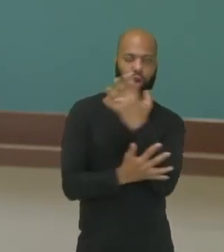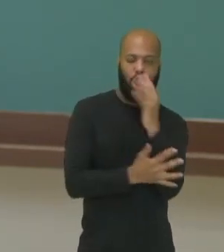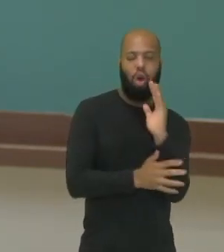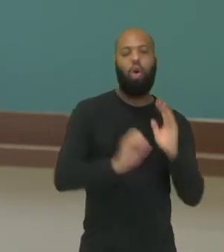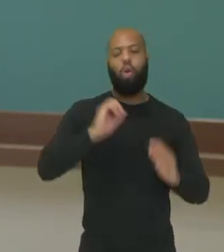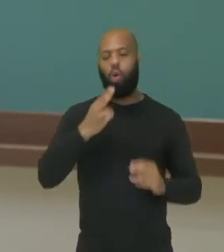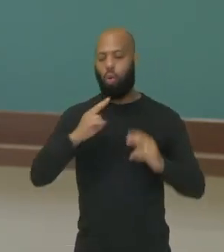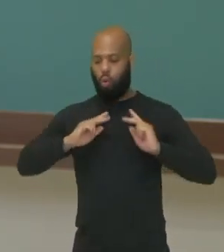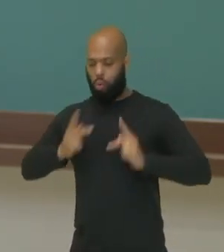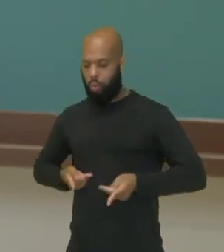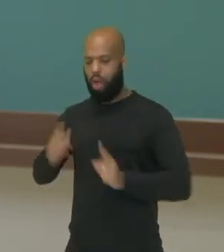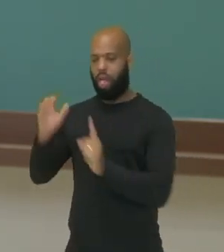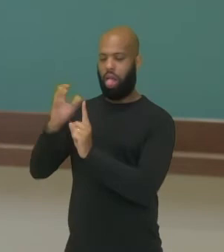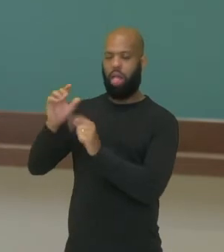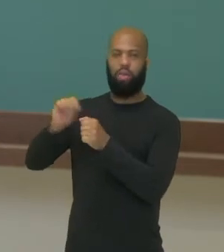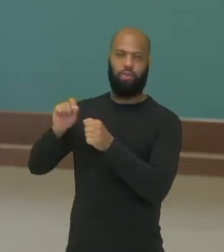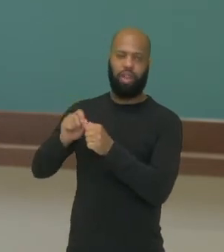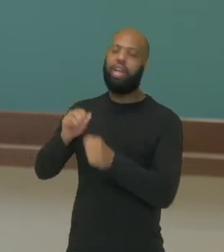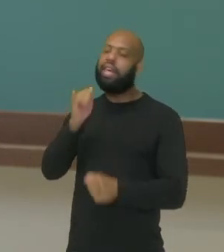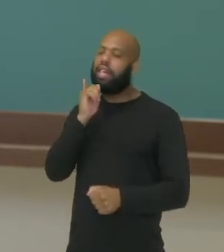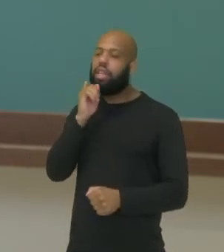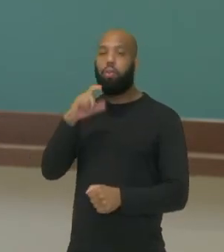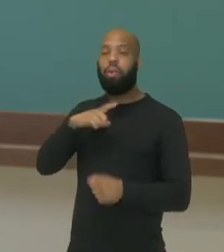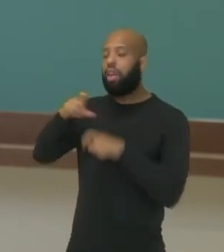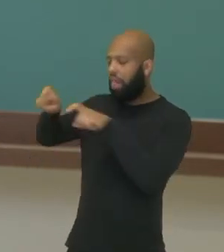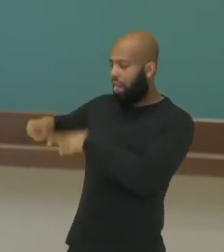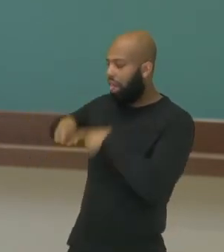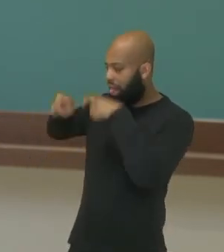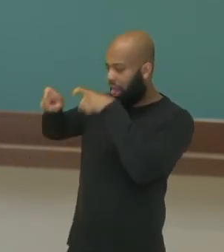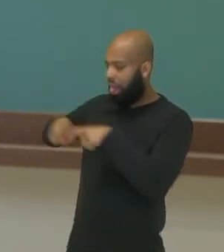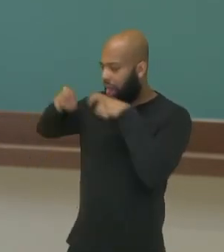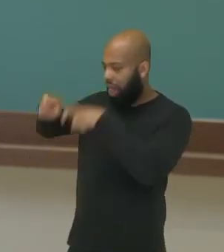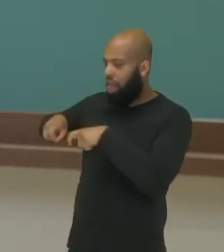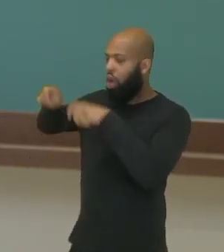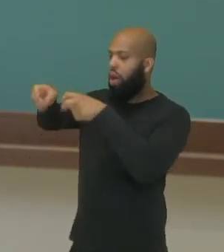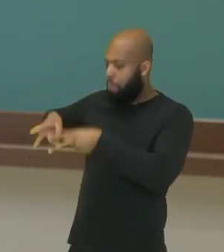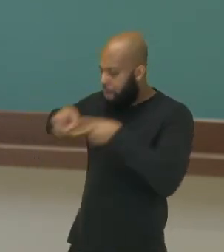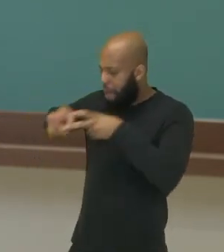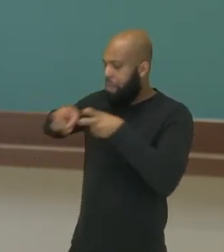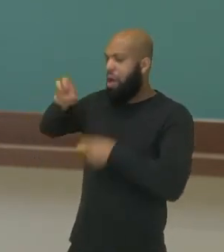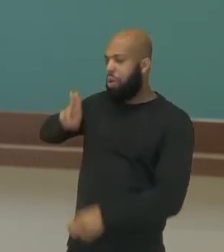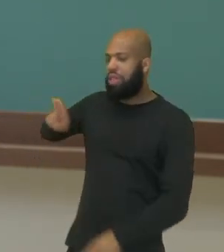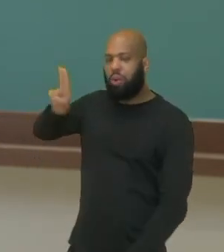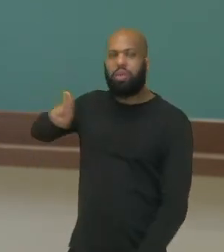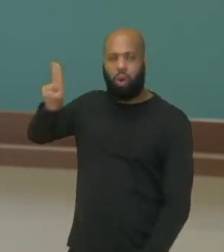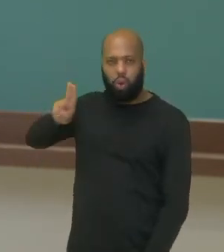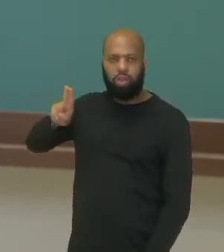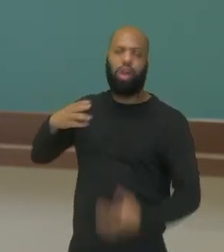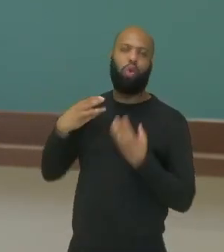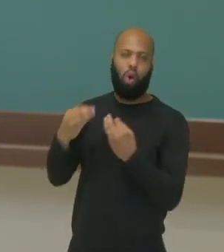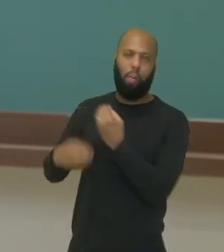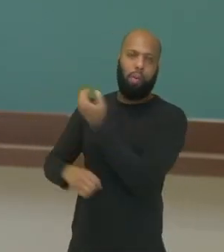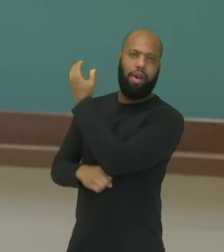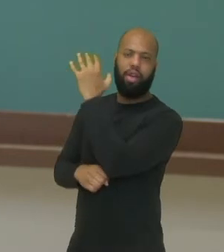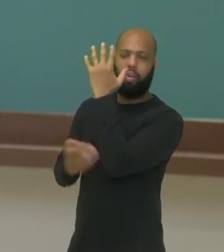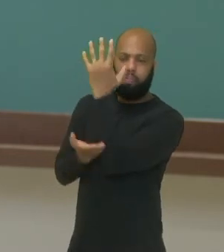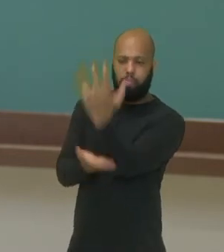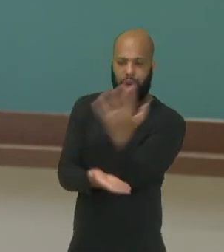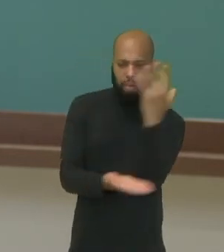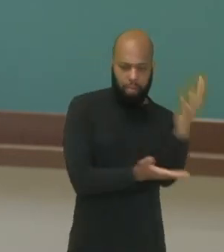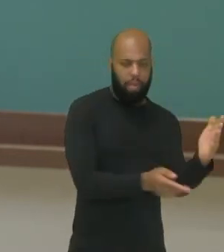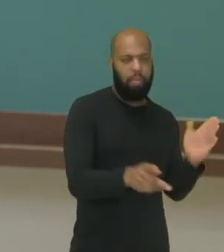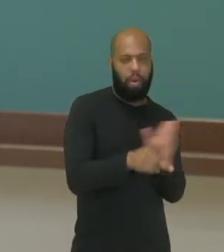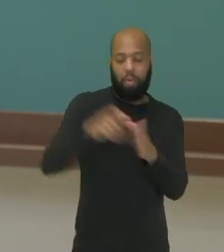né? Degradação ali do solo que é feita pelo homem, desmatamento. Então, isso aí altera, isso aí provoca uma